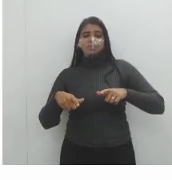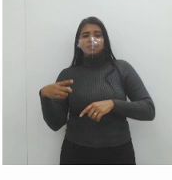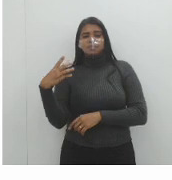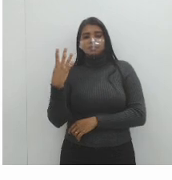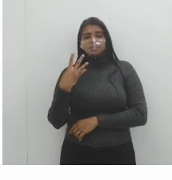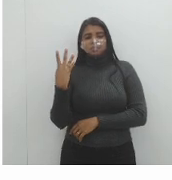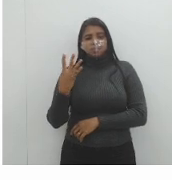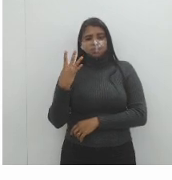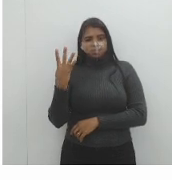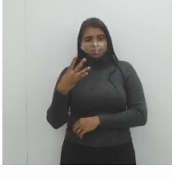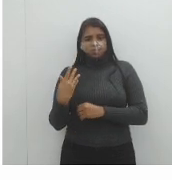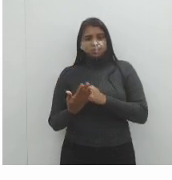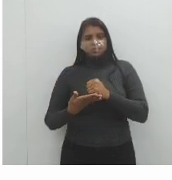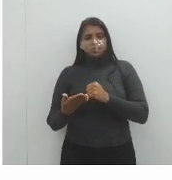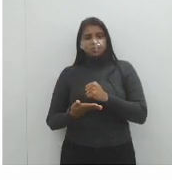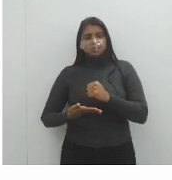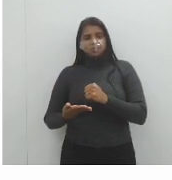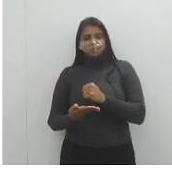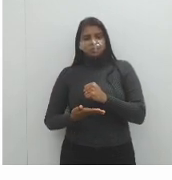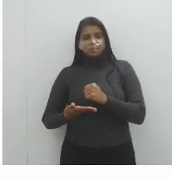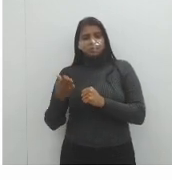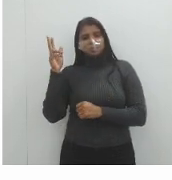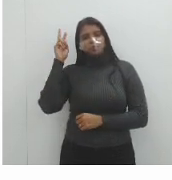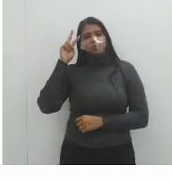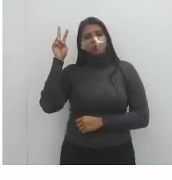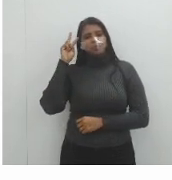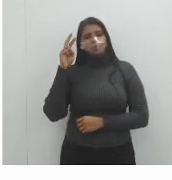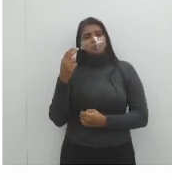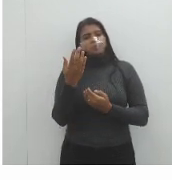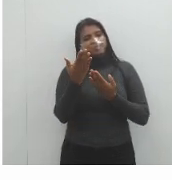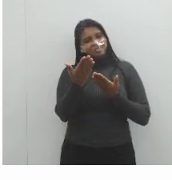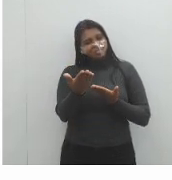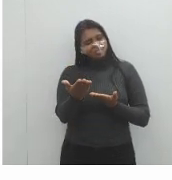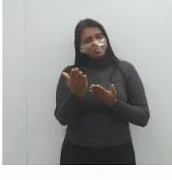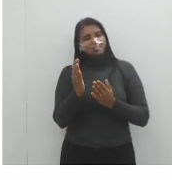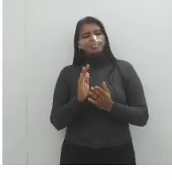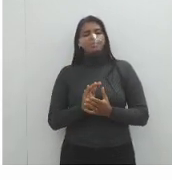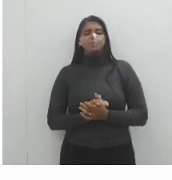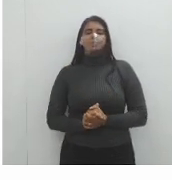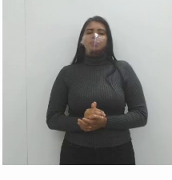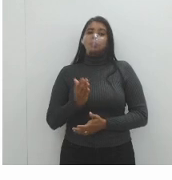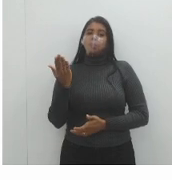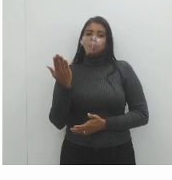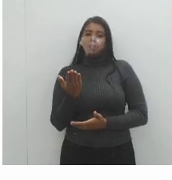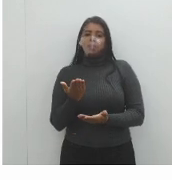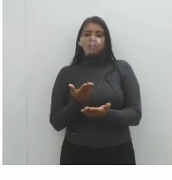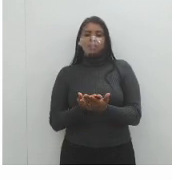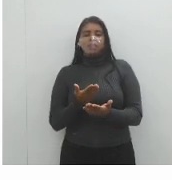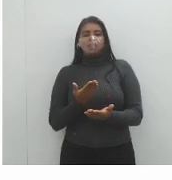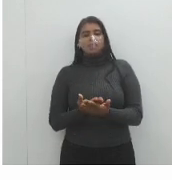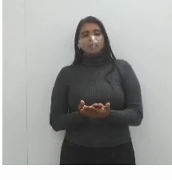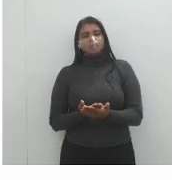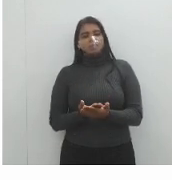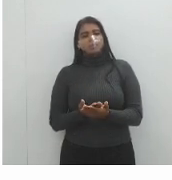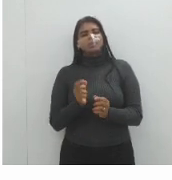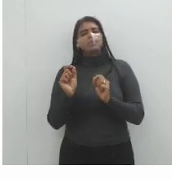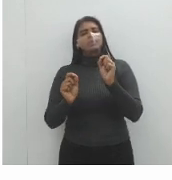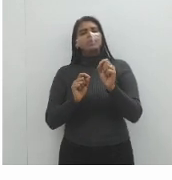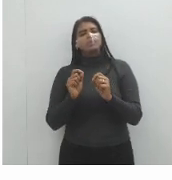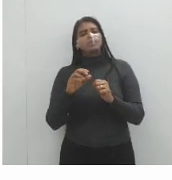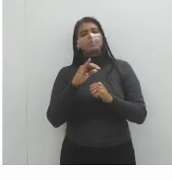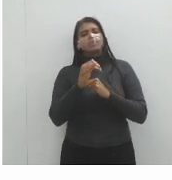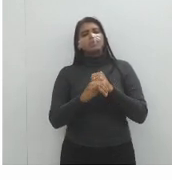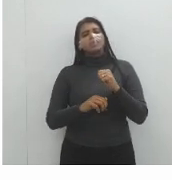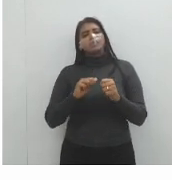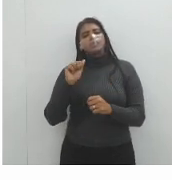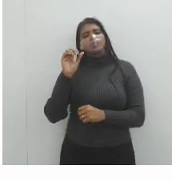4 conceitos básicos, né? Então, lembrando a vocês que a gente também já estudou, né? O que é que vem a ser o átomo? O